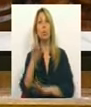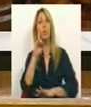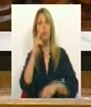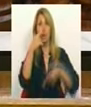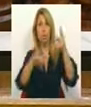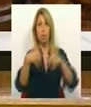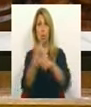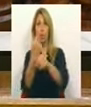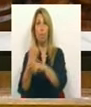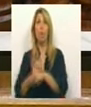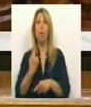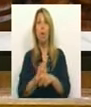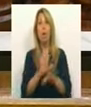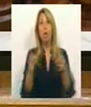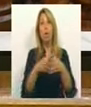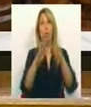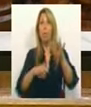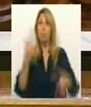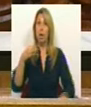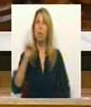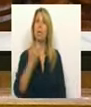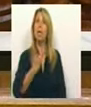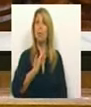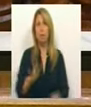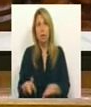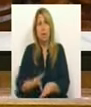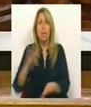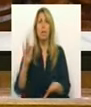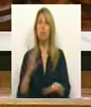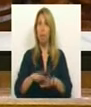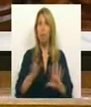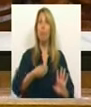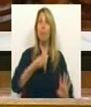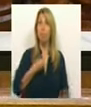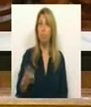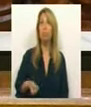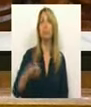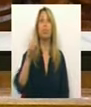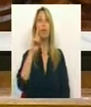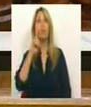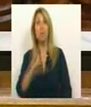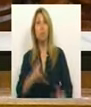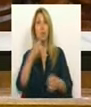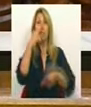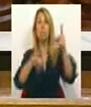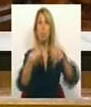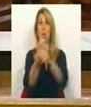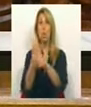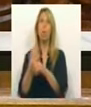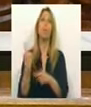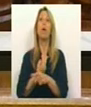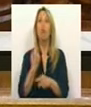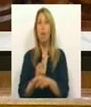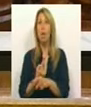consumidores. O Grupo Parlamentar do PSD, sensível a todas estas preocupações e em defesa dos consumidores, e